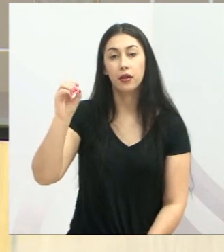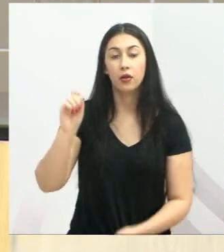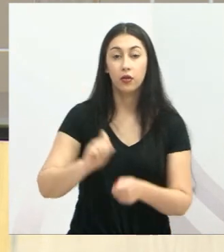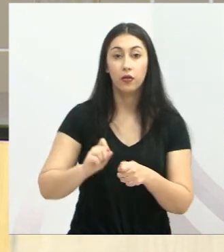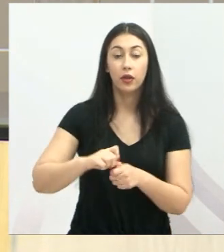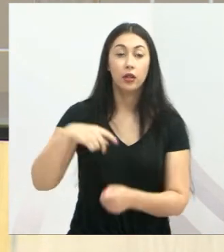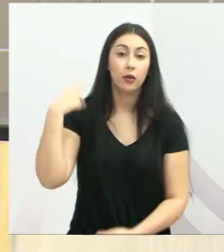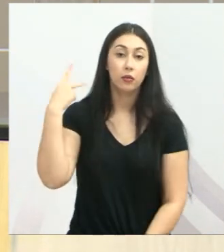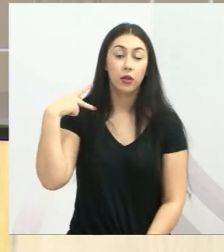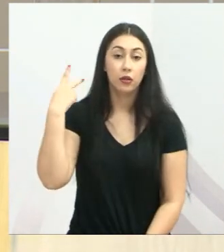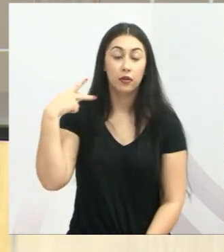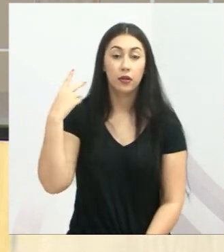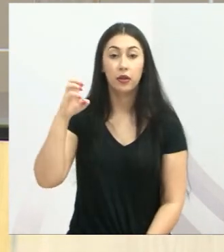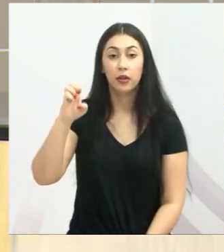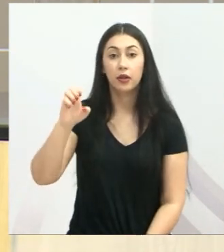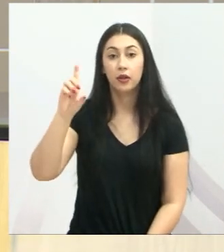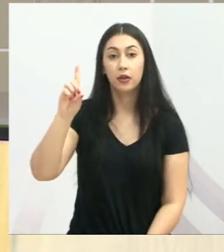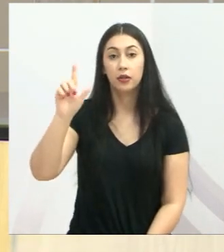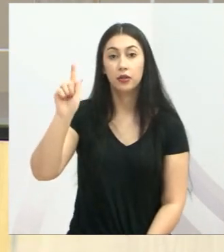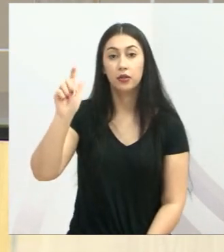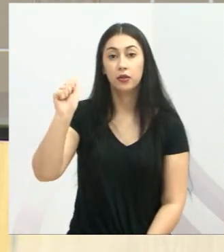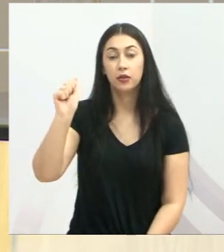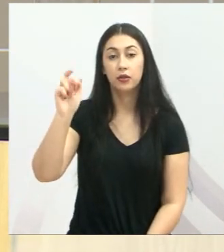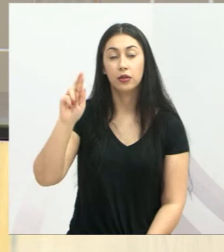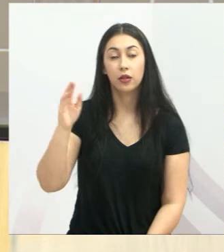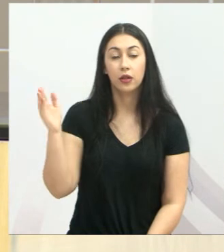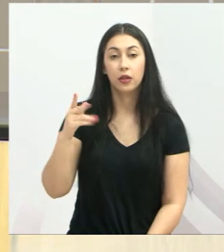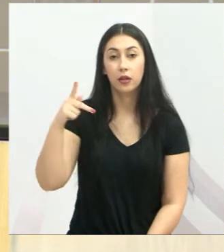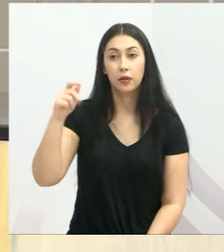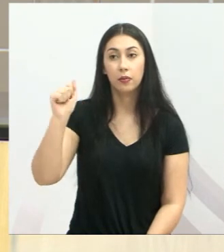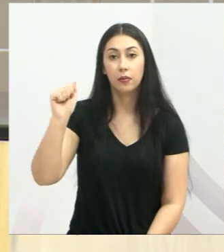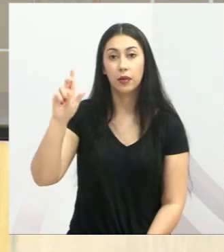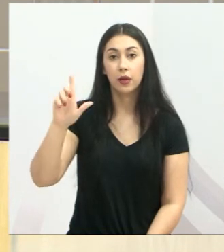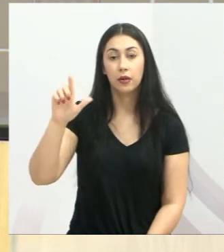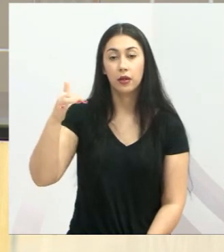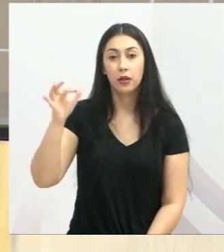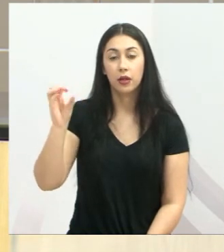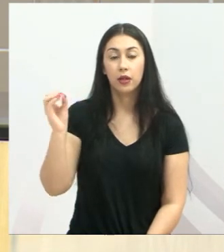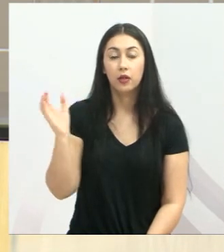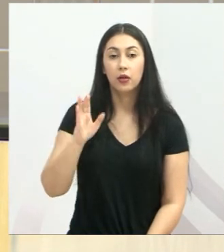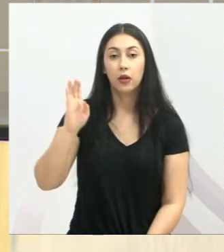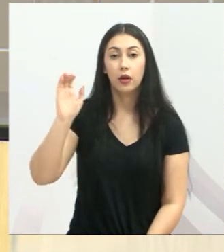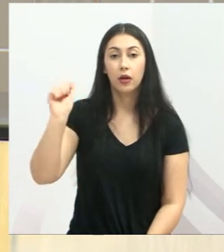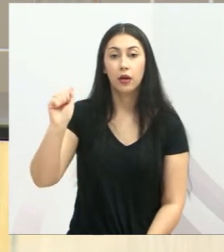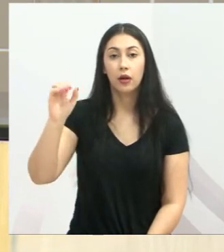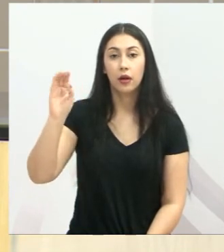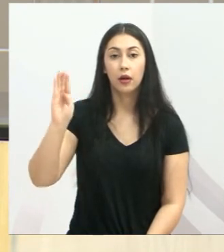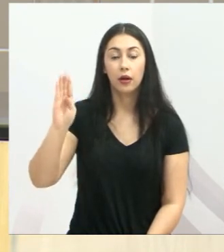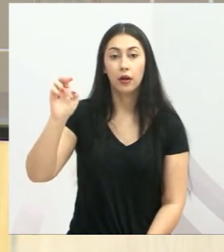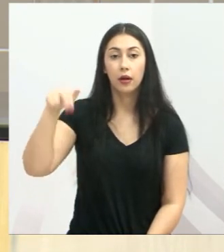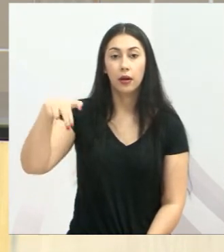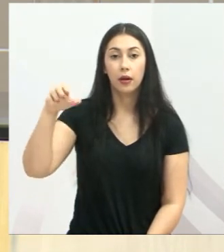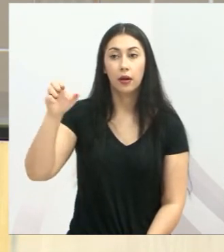formulado pelos vereadores Edgar Sasaki, Paulinho do Esporte, Abner de Madureira e Hernani Barreto.